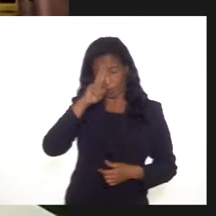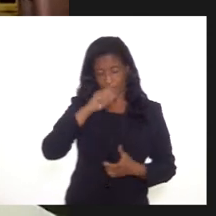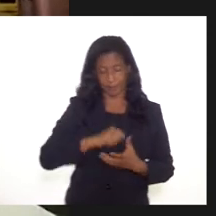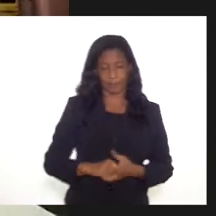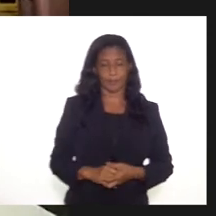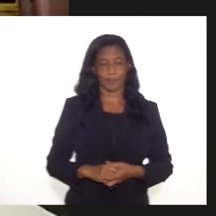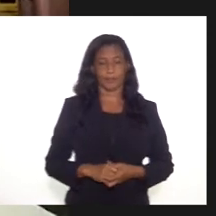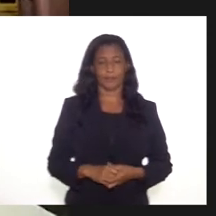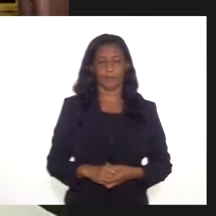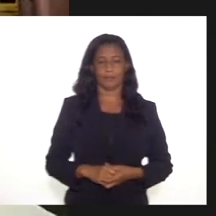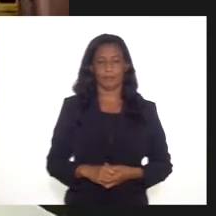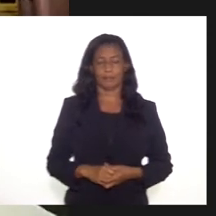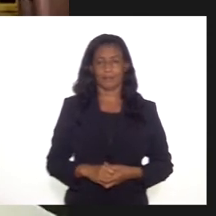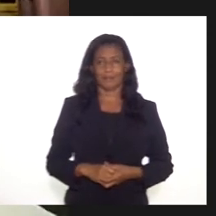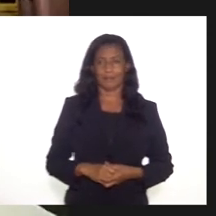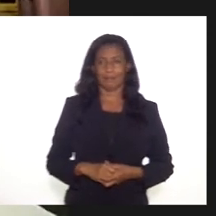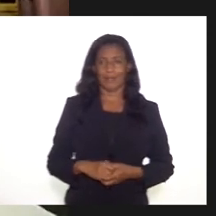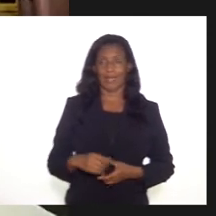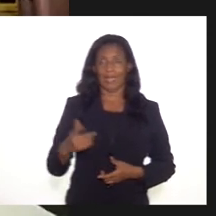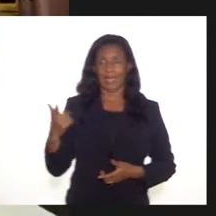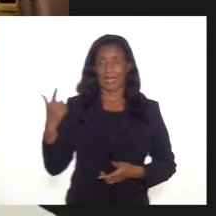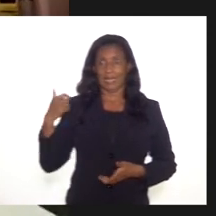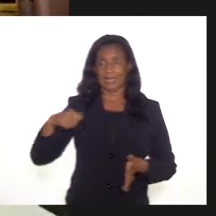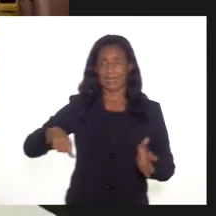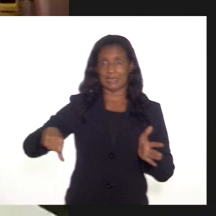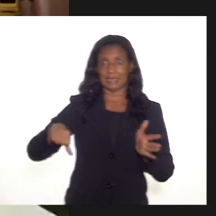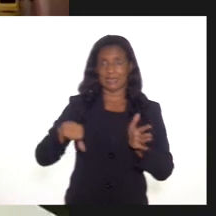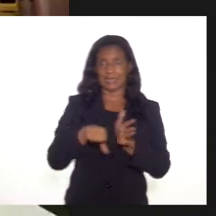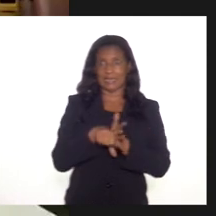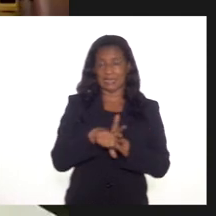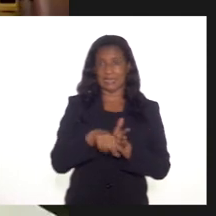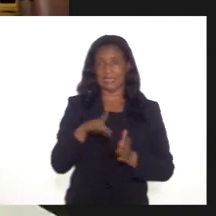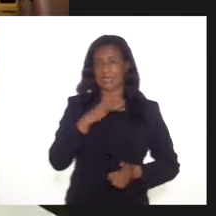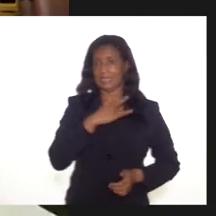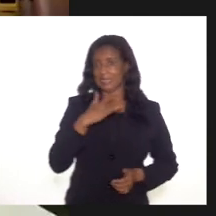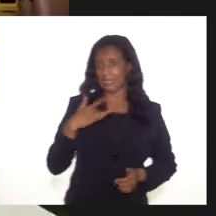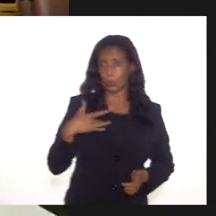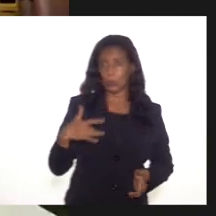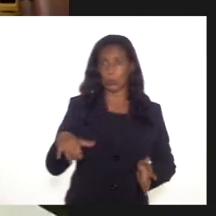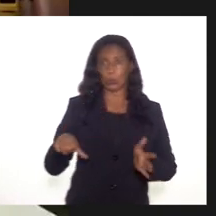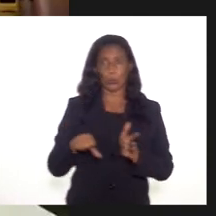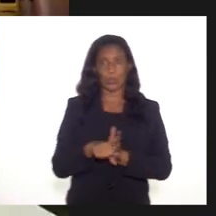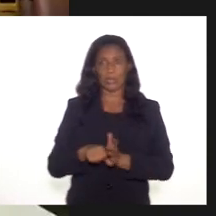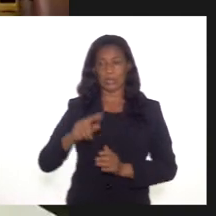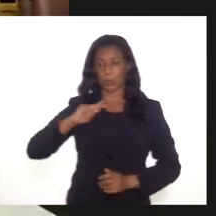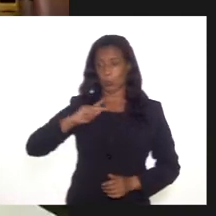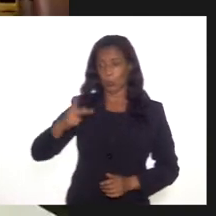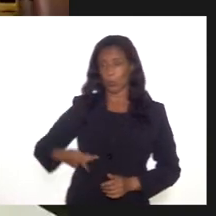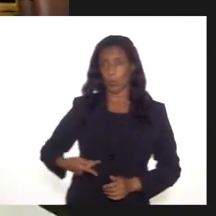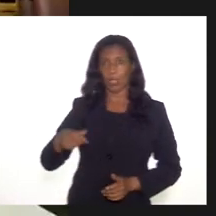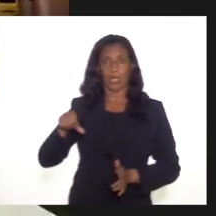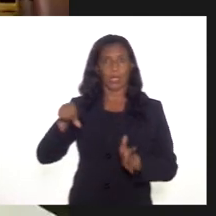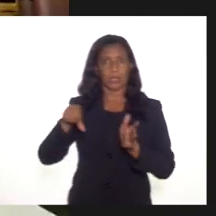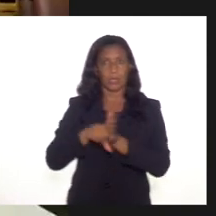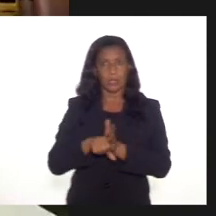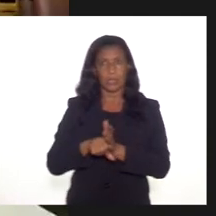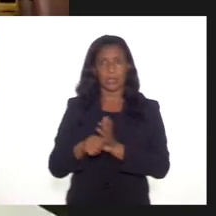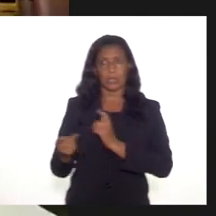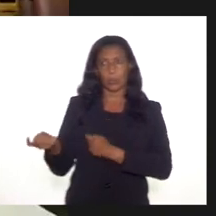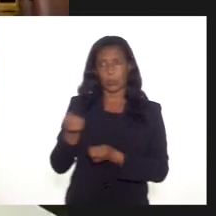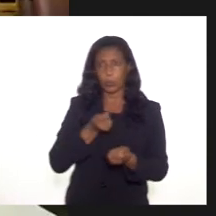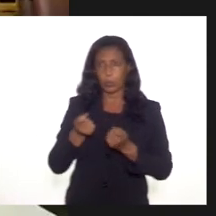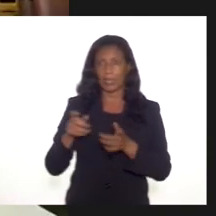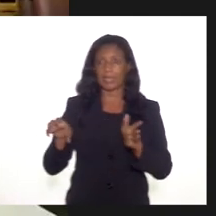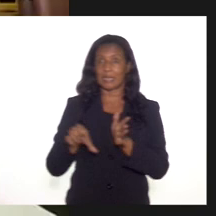extrema crise, crise sanitária, crise humanitária, crise econômica, crise